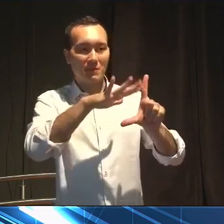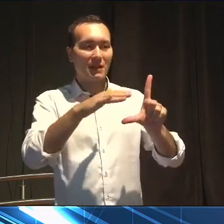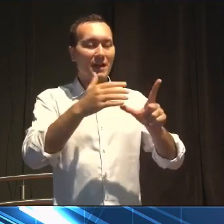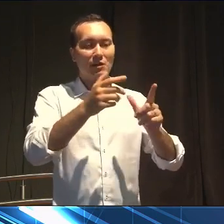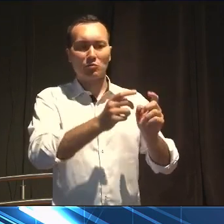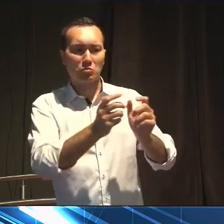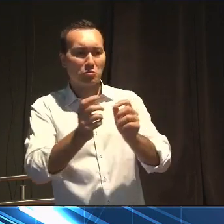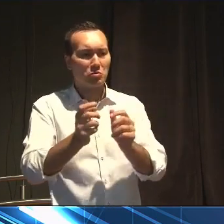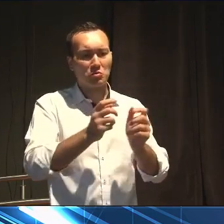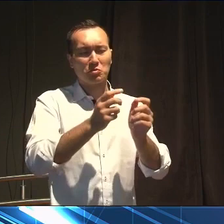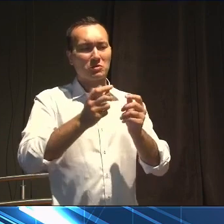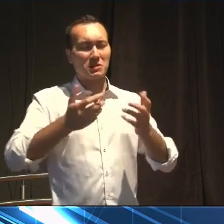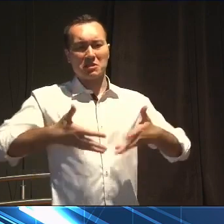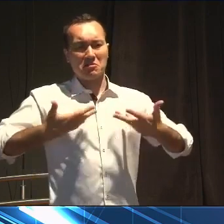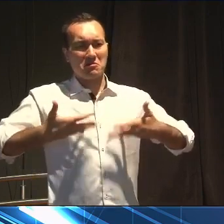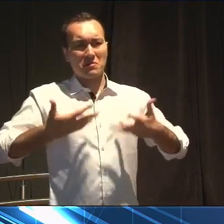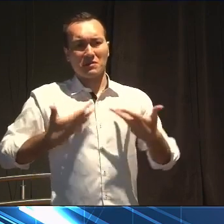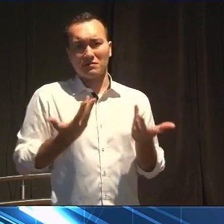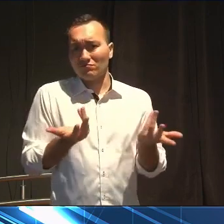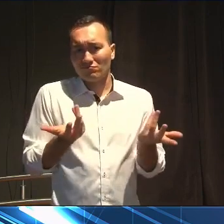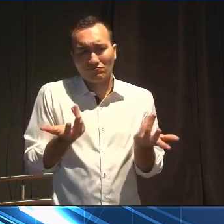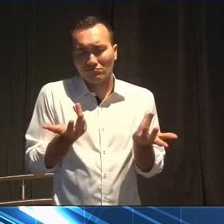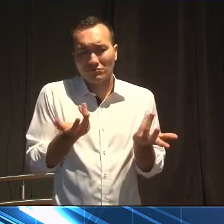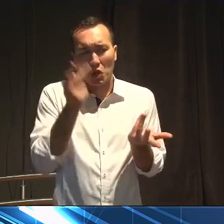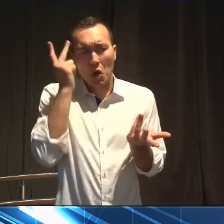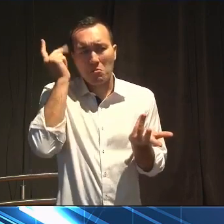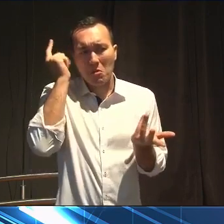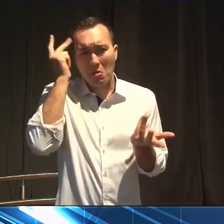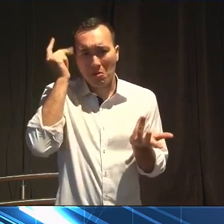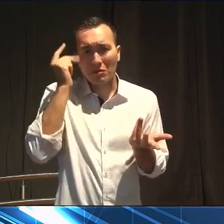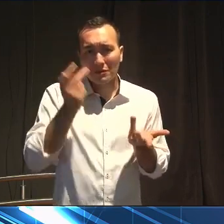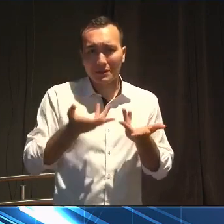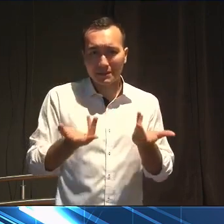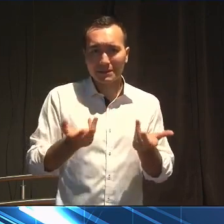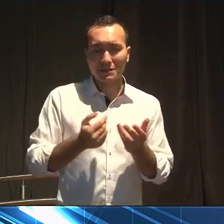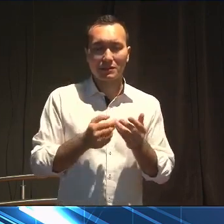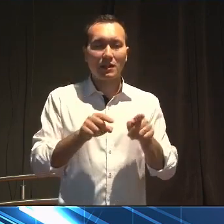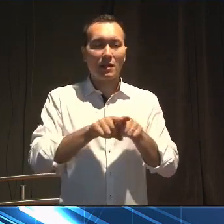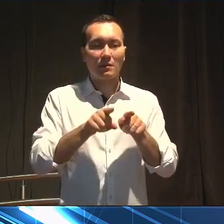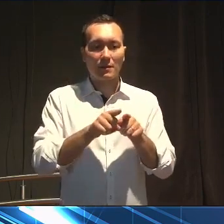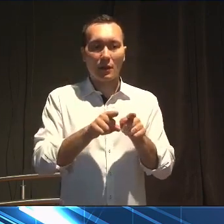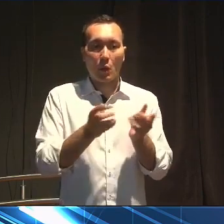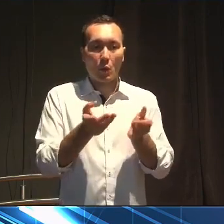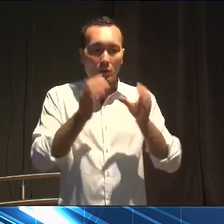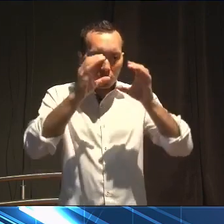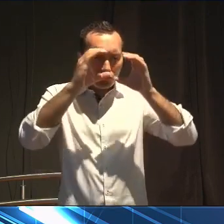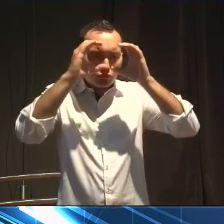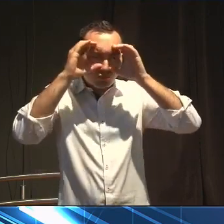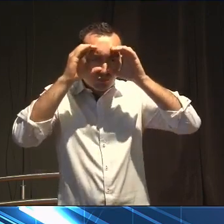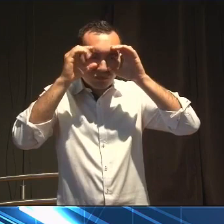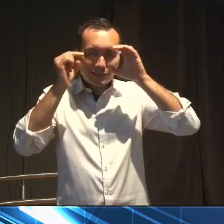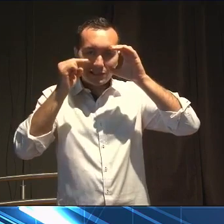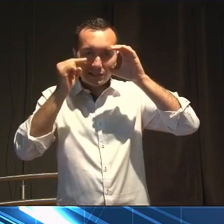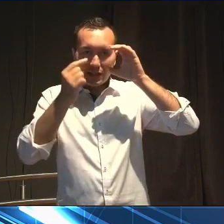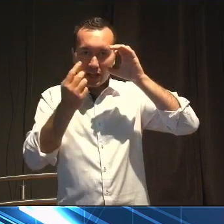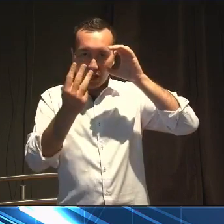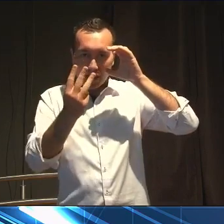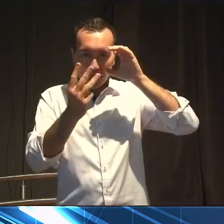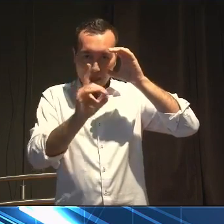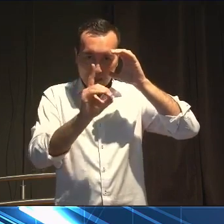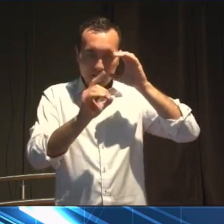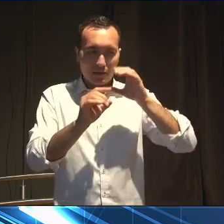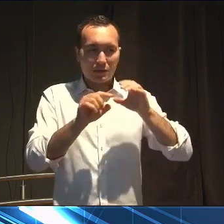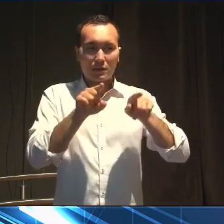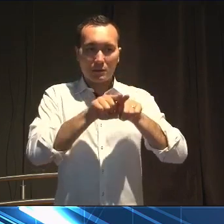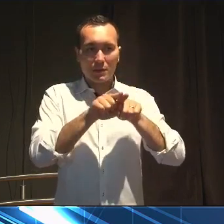se divertir, é coisa do dia a dia, tá? Com a popularização dos óculos 3D, como o Quest e o barateamento do